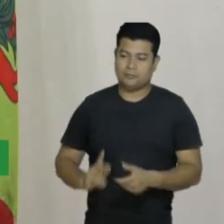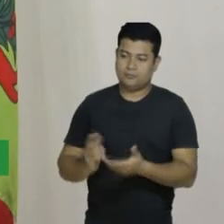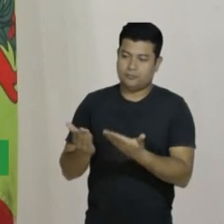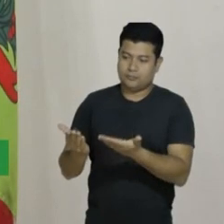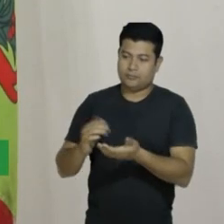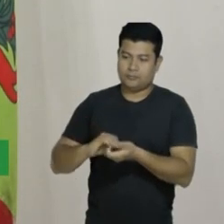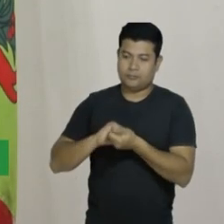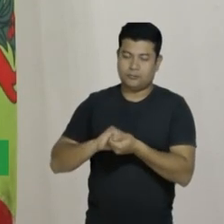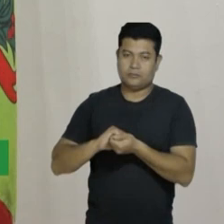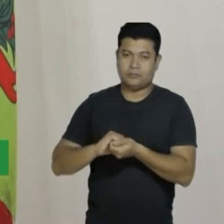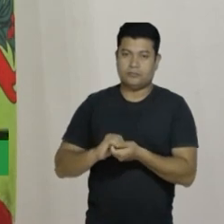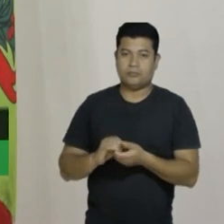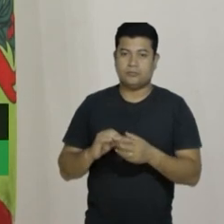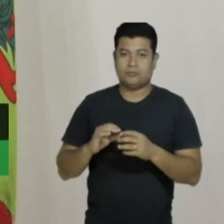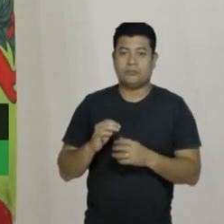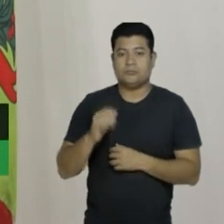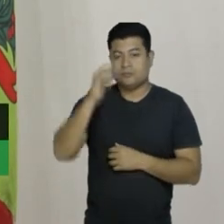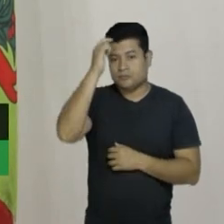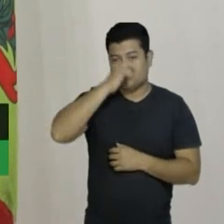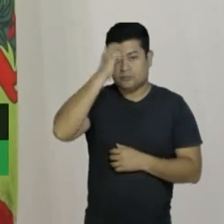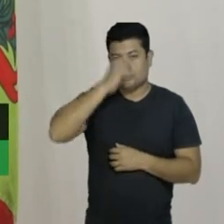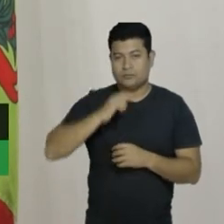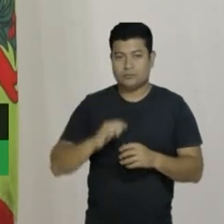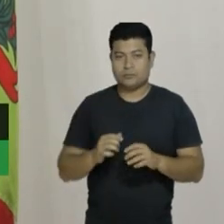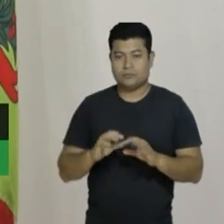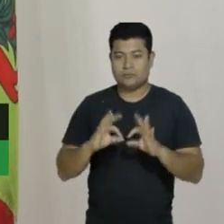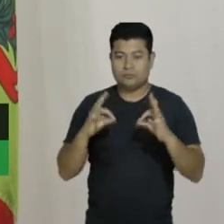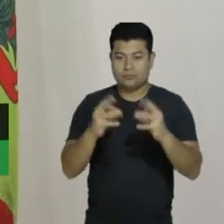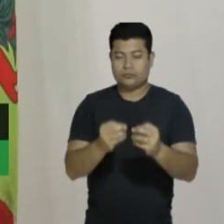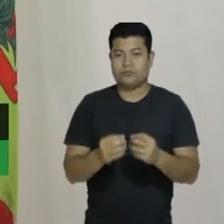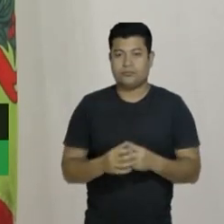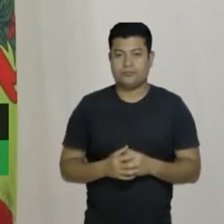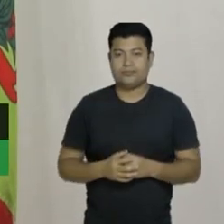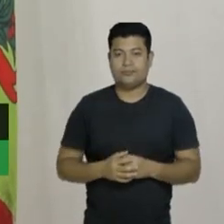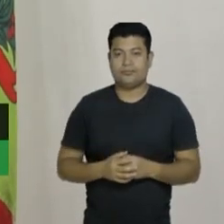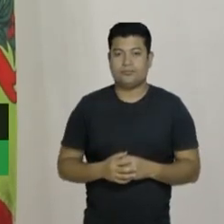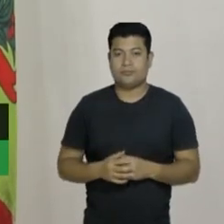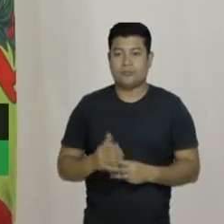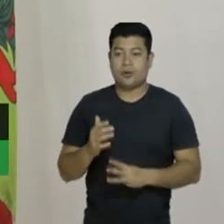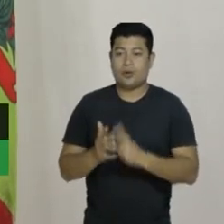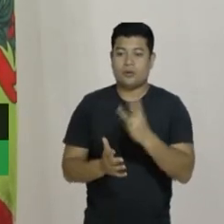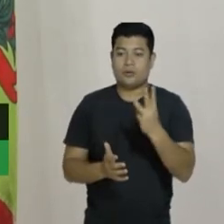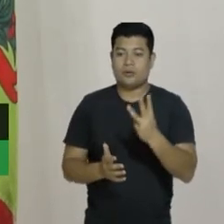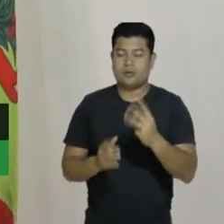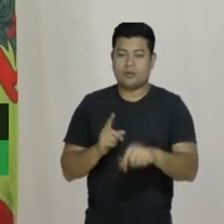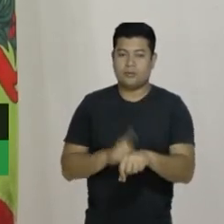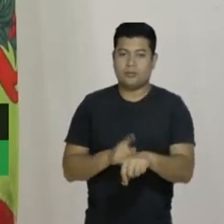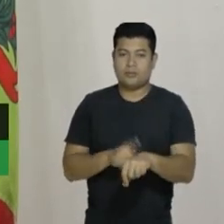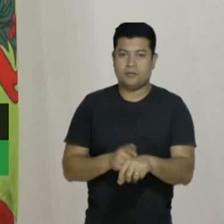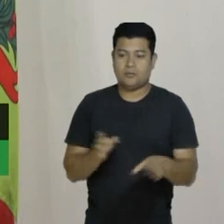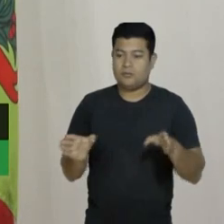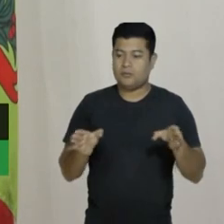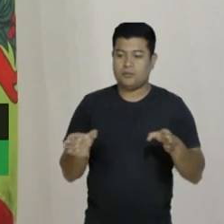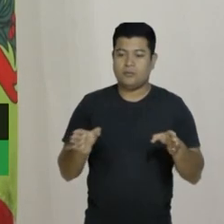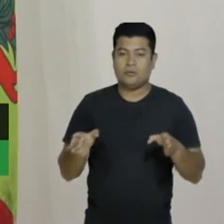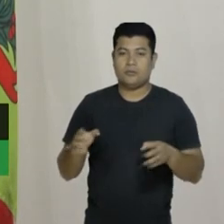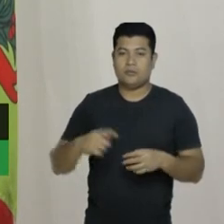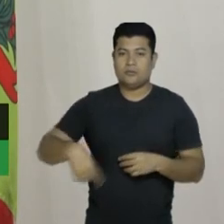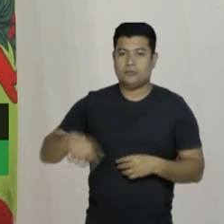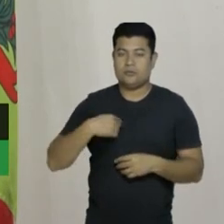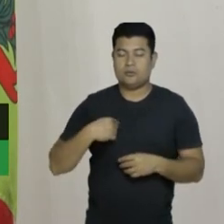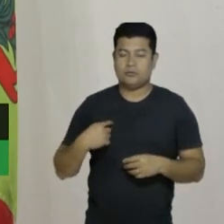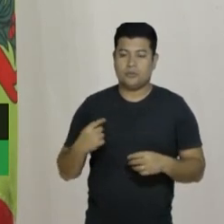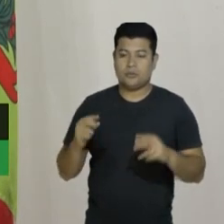deputados. Esse já é o terceiro momento que a gente vem à LESC falar um pouquinho sobre o segmento